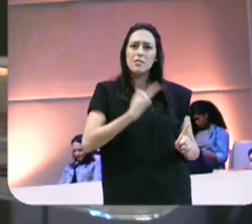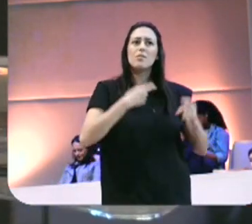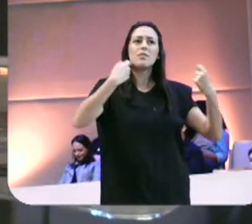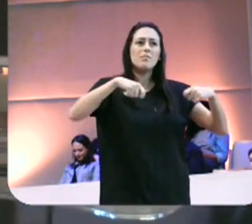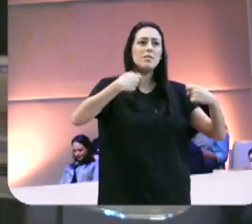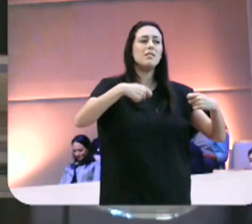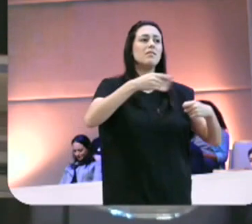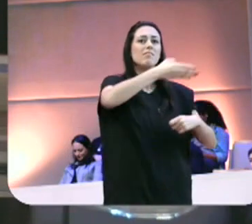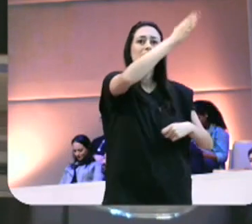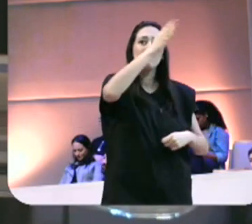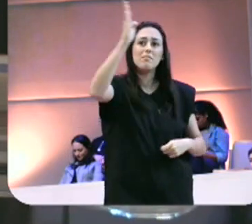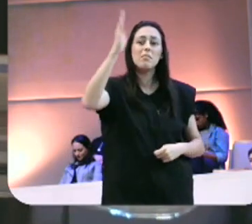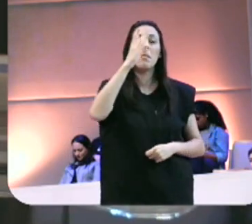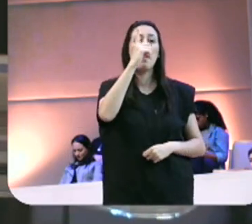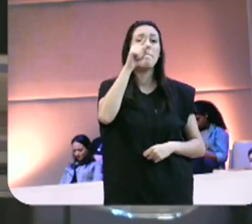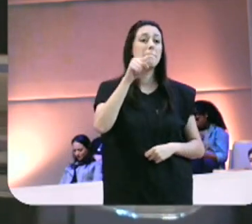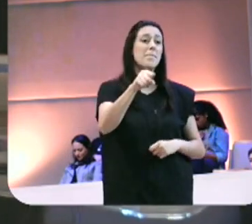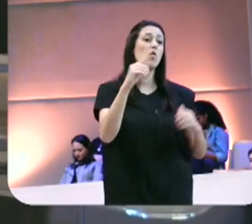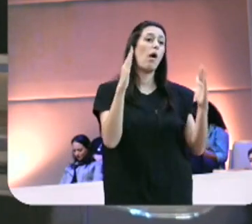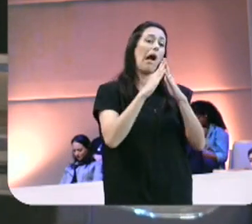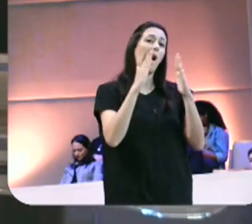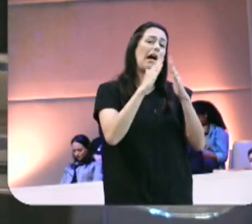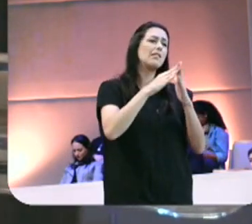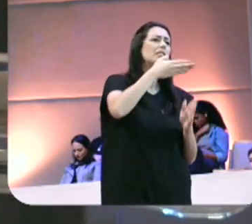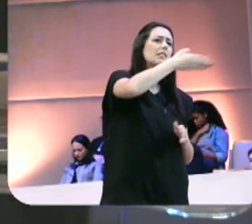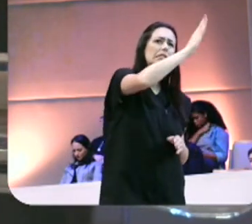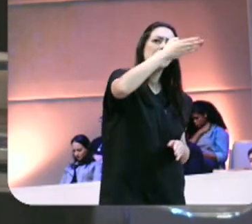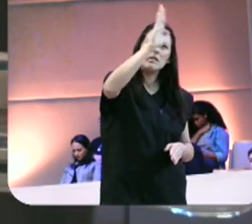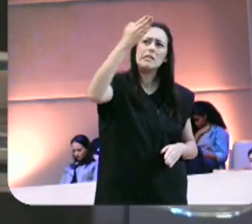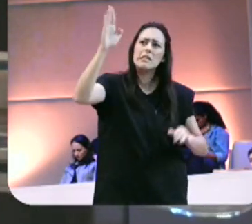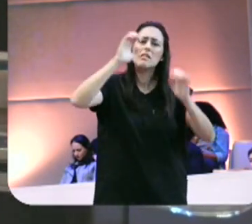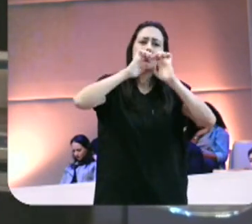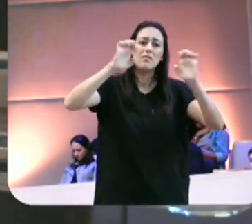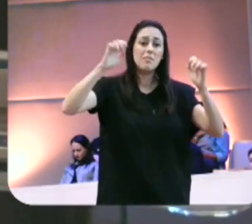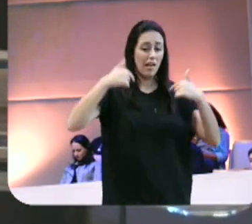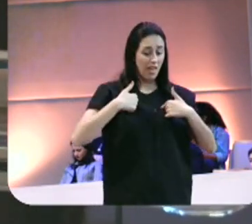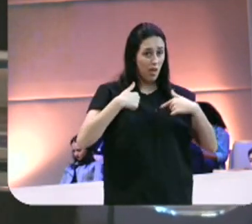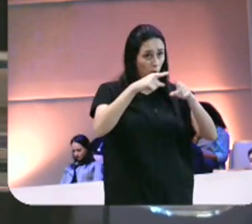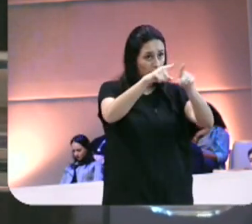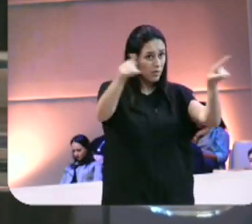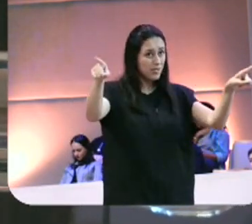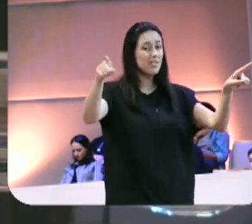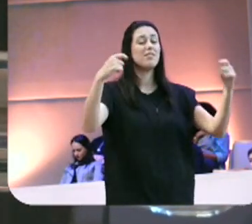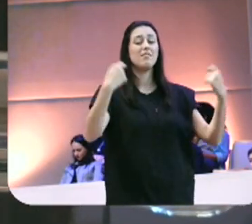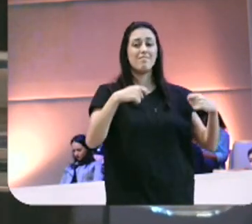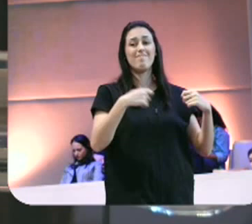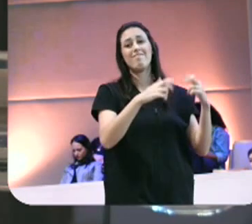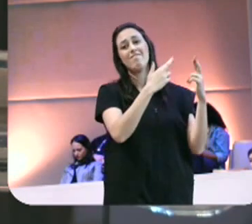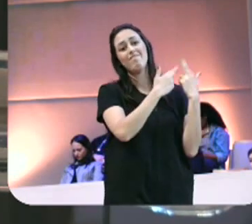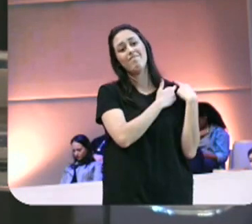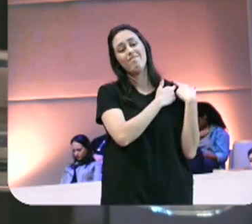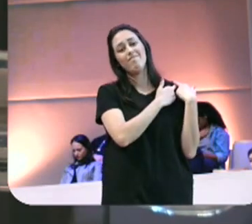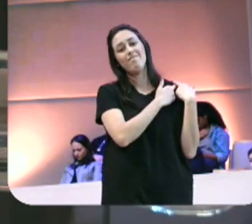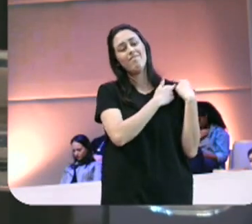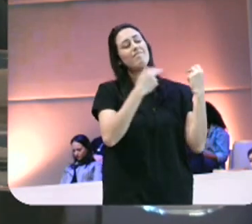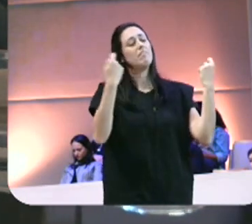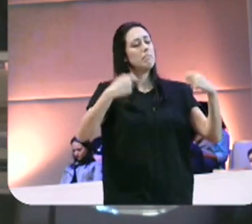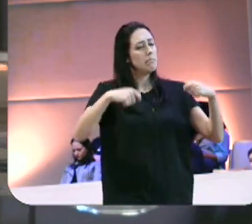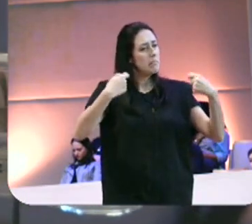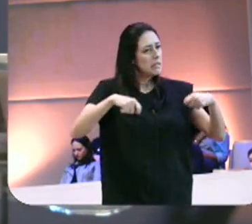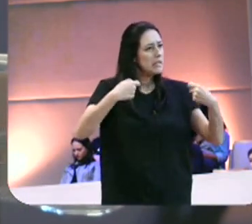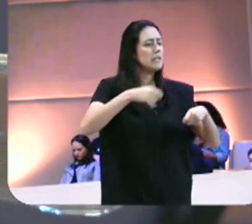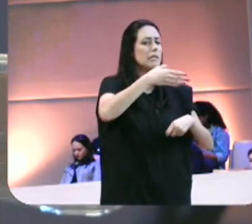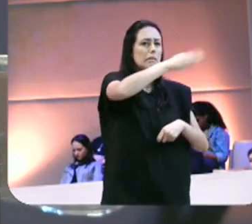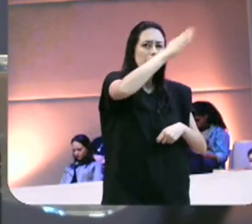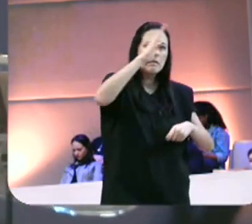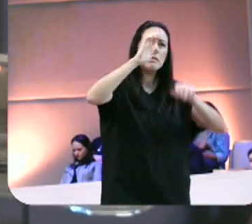essa mensagem, essa boa notícia e proclamar o Evangelho. Eu e você somos parte disso. O tempo é esse para respondermos aquilo que